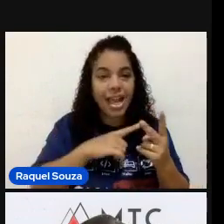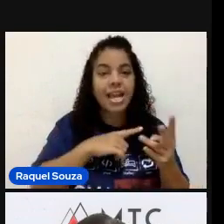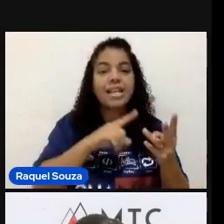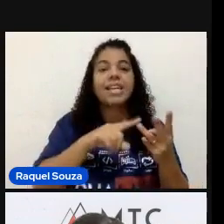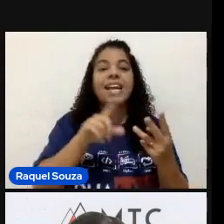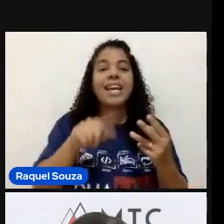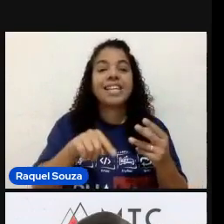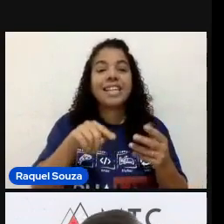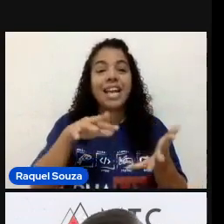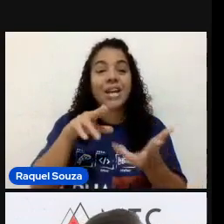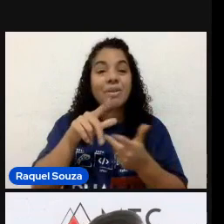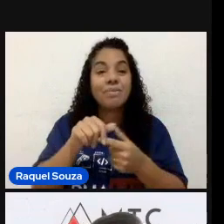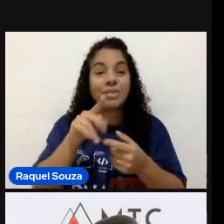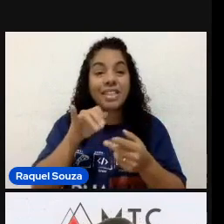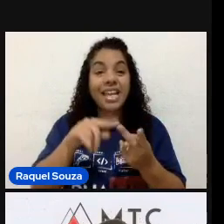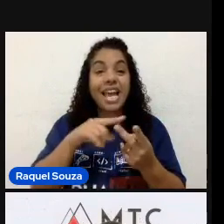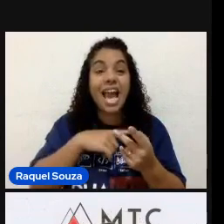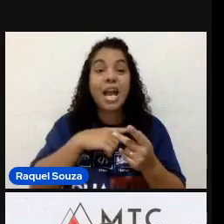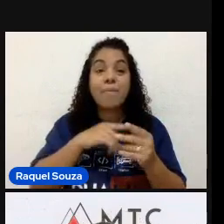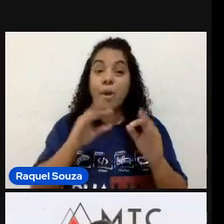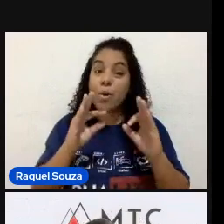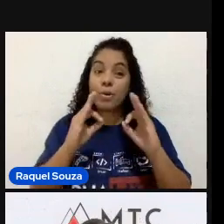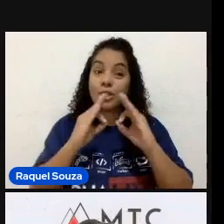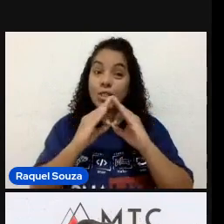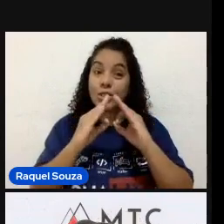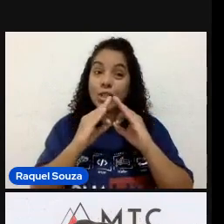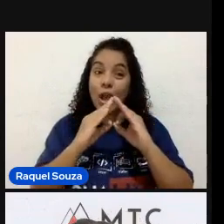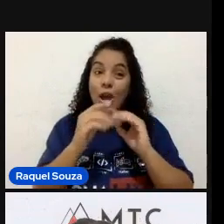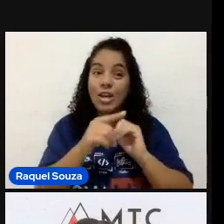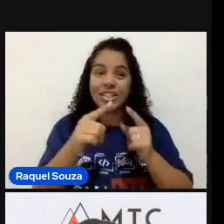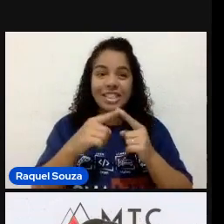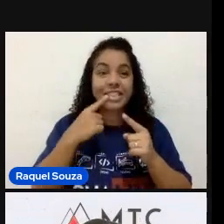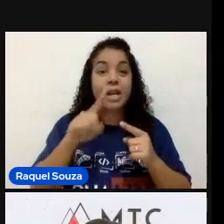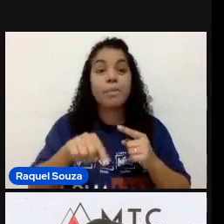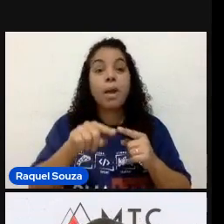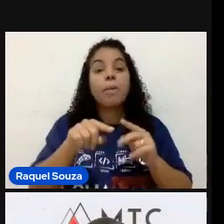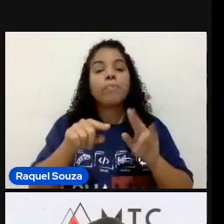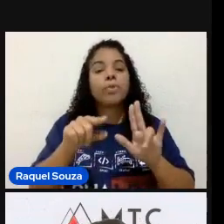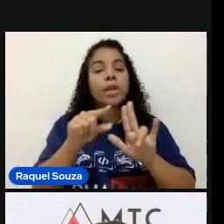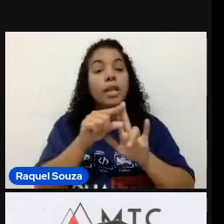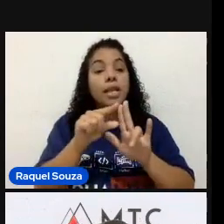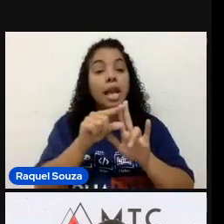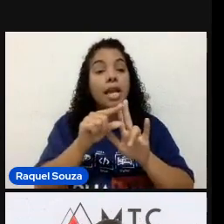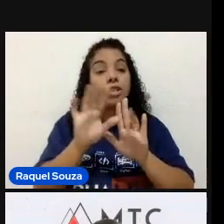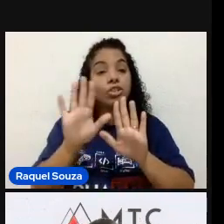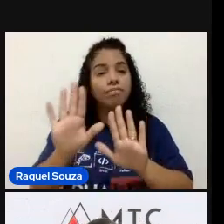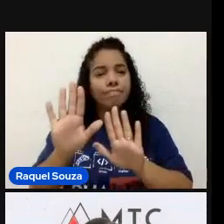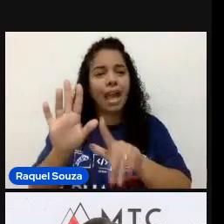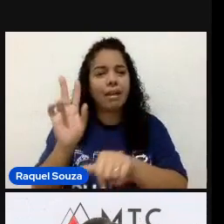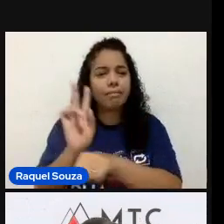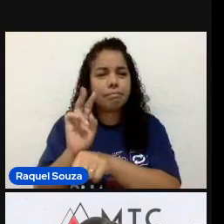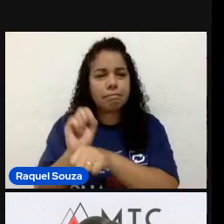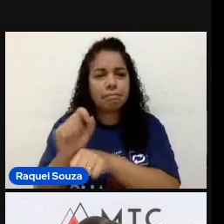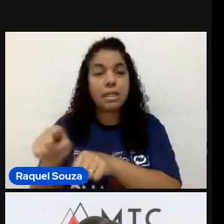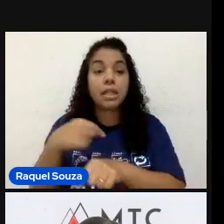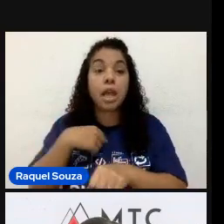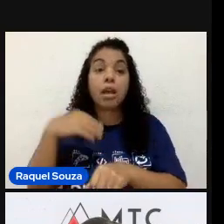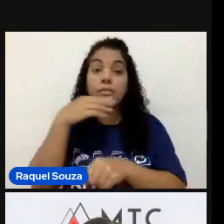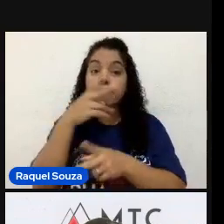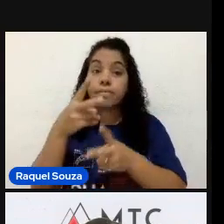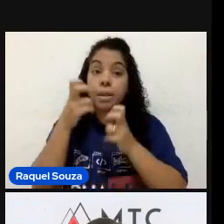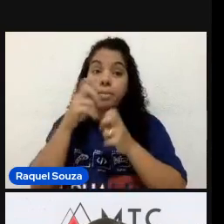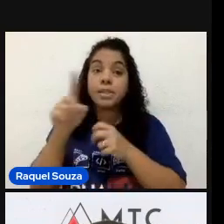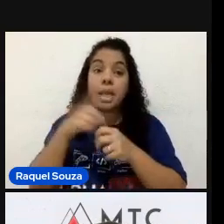e o meu Discord. O meu LinkedIn, no momento, ele tá aí, Bernardo, tá? Porque eu percebi que ele estava tirando o